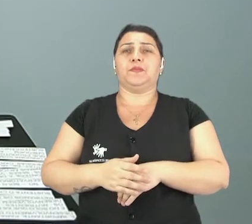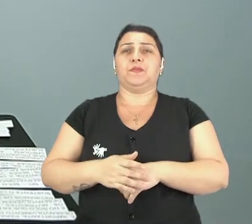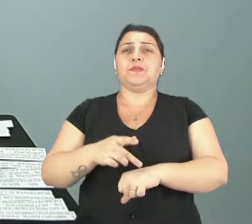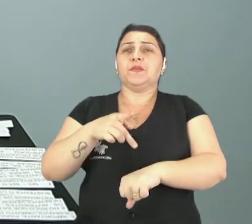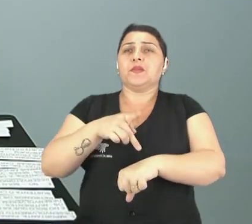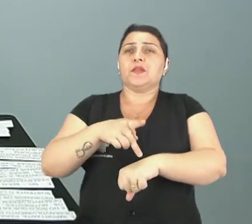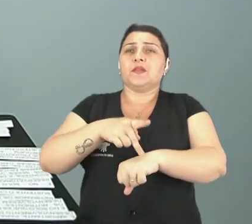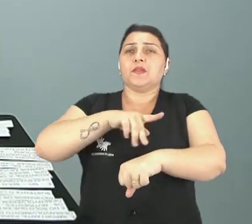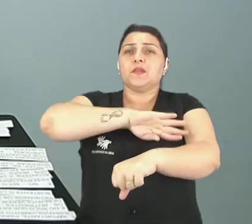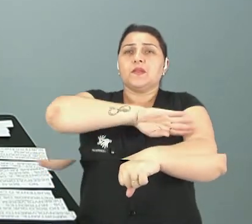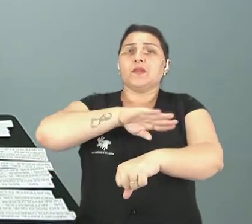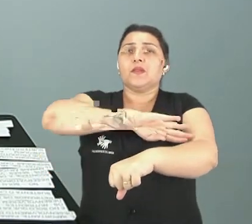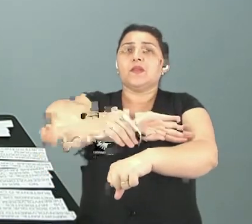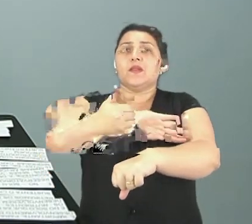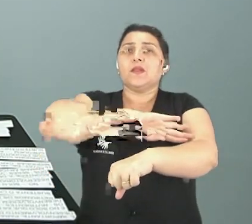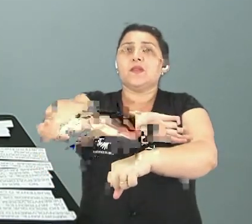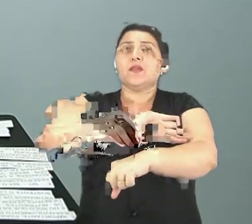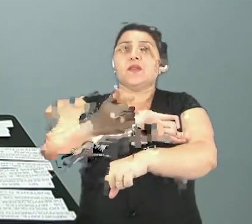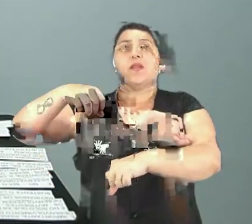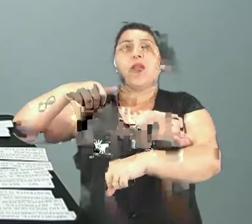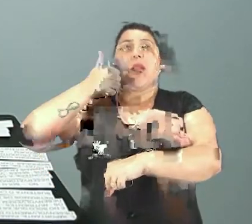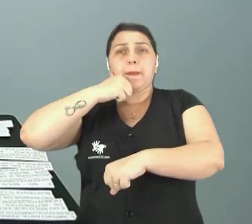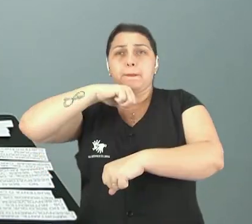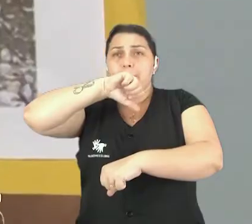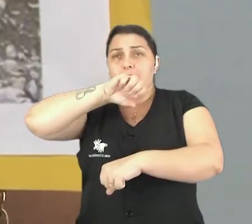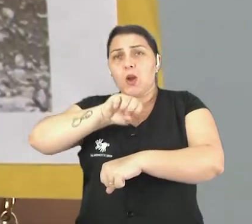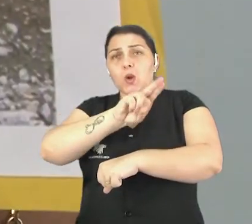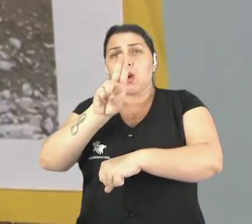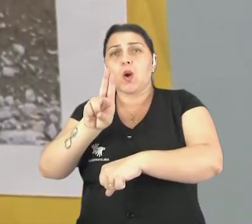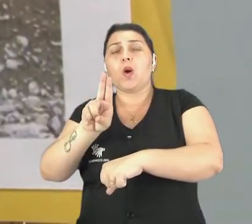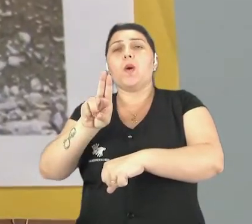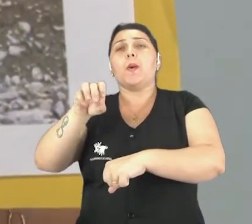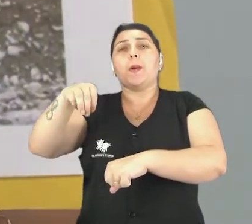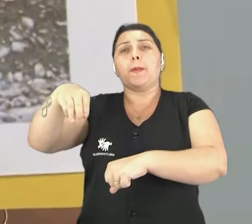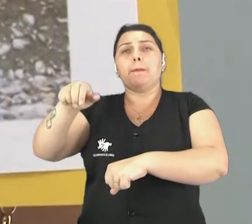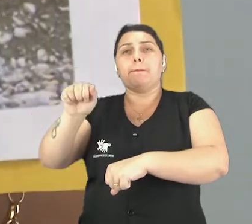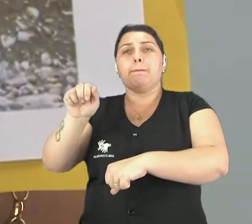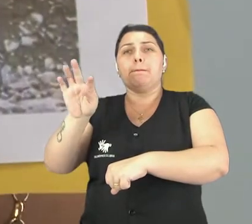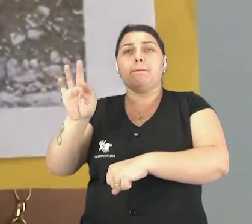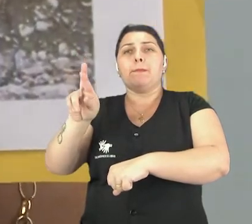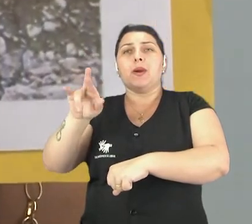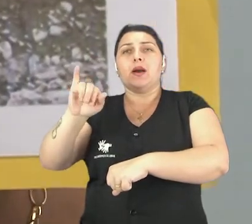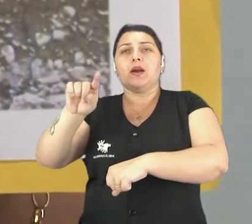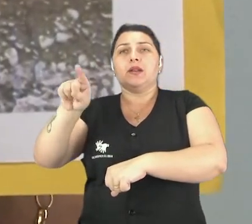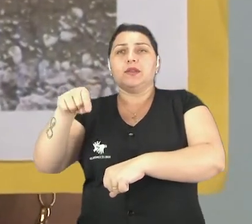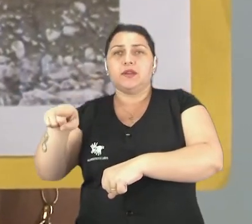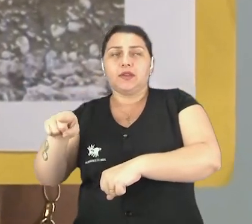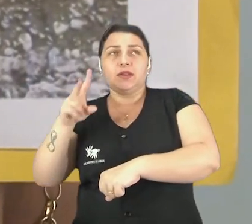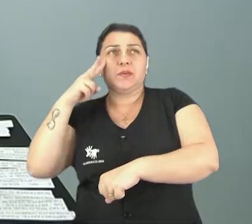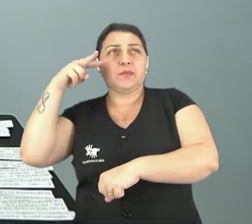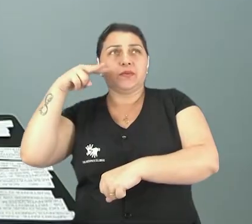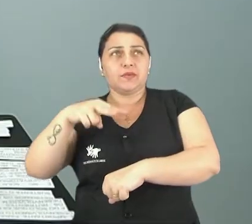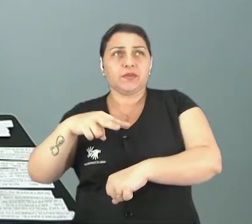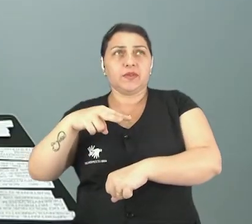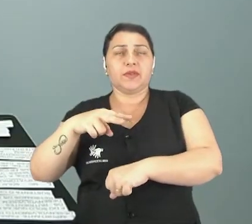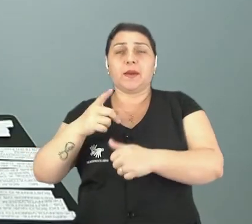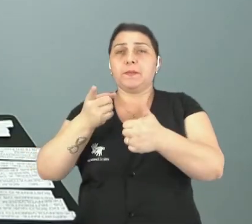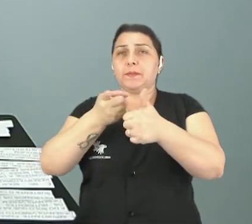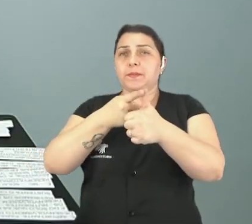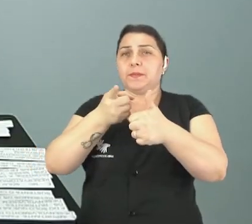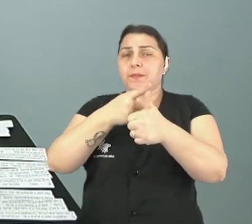matriz ou a rocha mãe. Quero que vocês acompanhem aqui essa imagem. E aí nós vamos observar